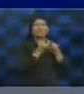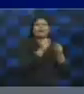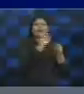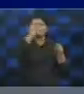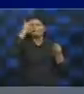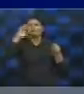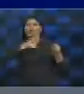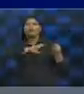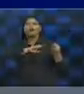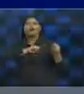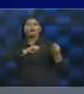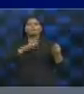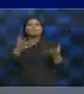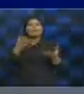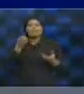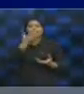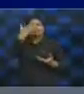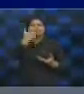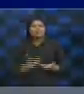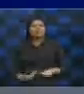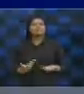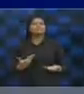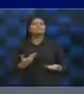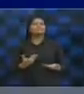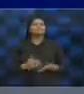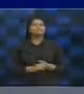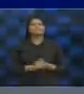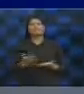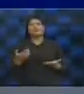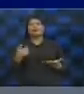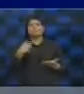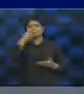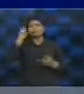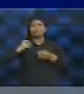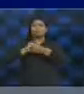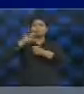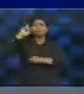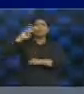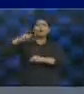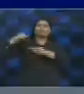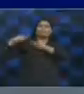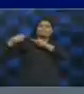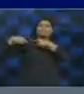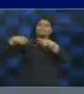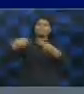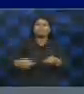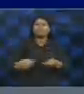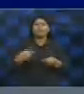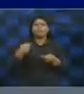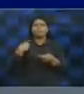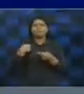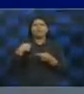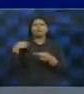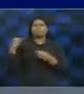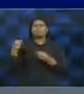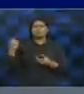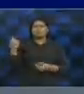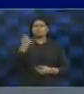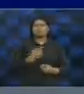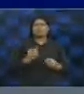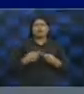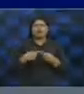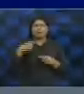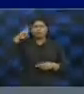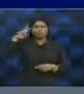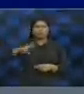das pessoas que me trouxeram até essa caminhada. Eu não fui trazido aqui apenas pela minha história, apenas pela minha luta. Fui trazido aqui também